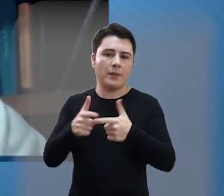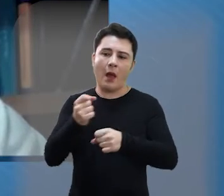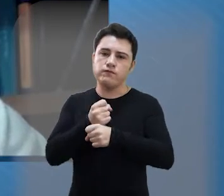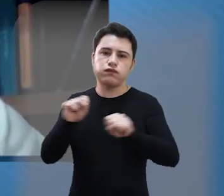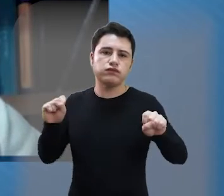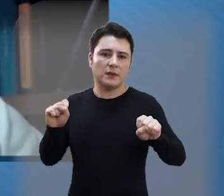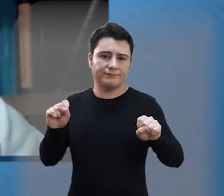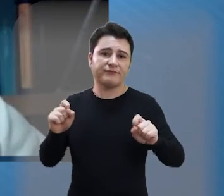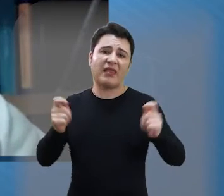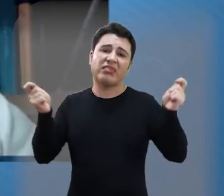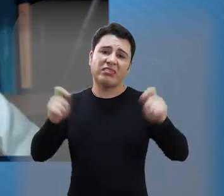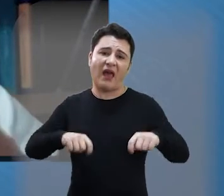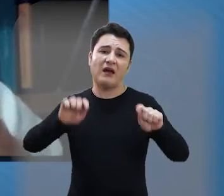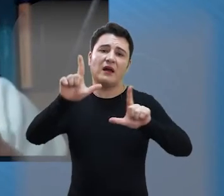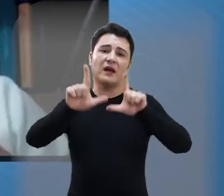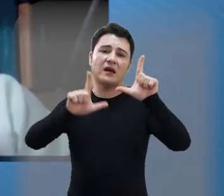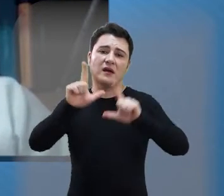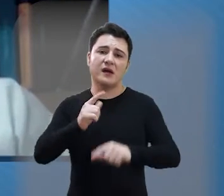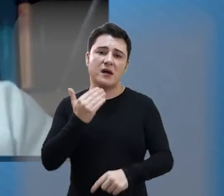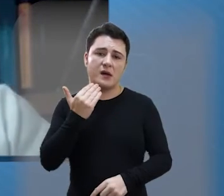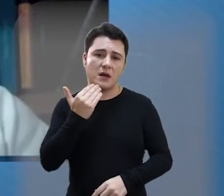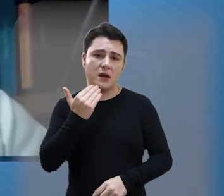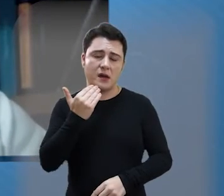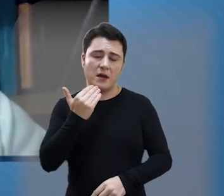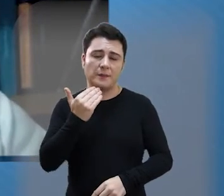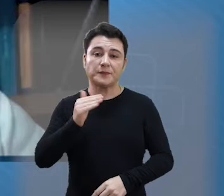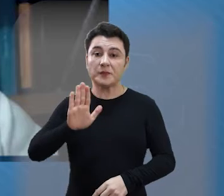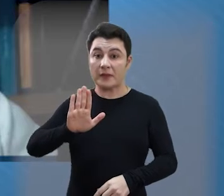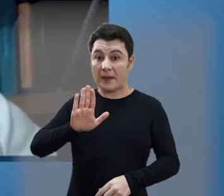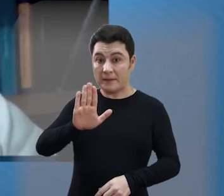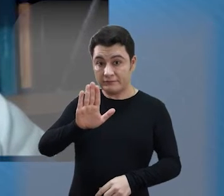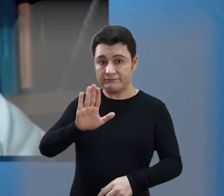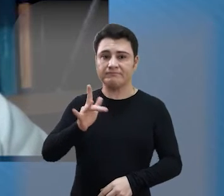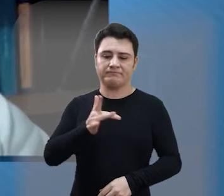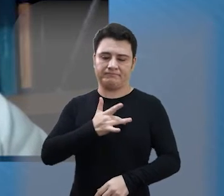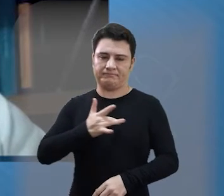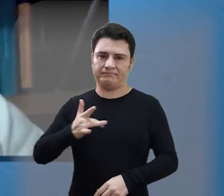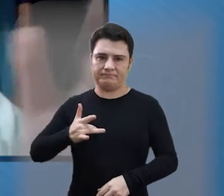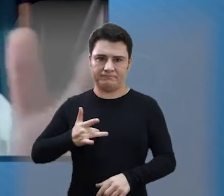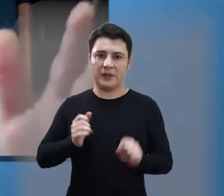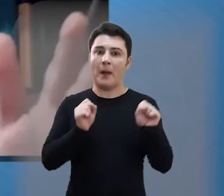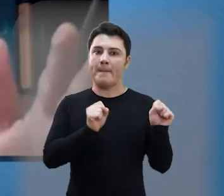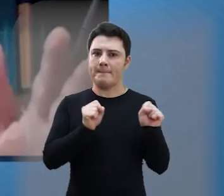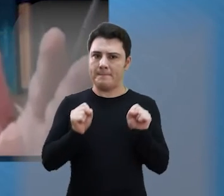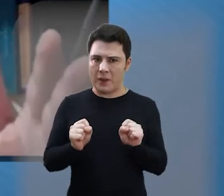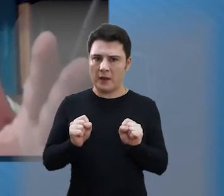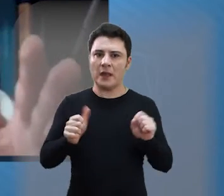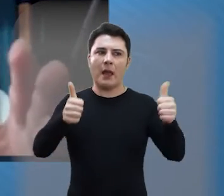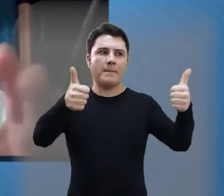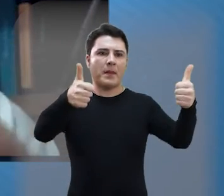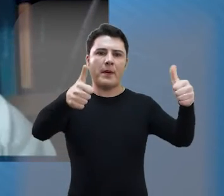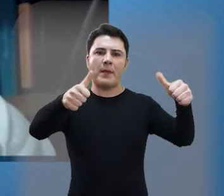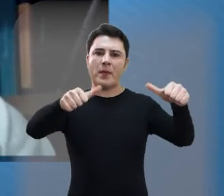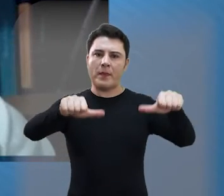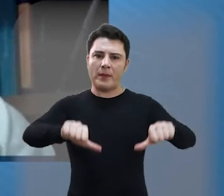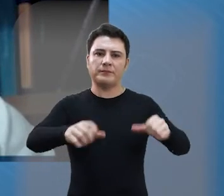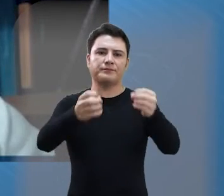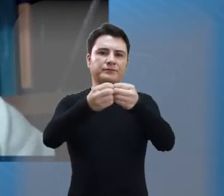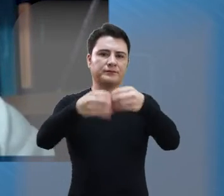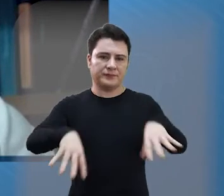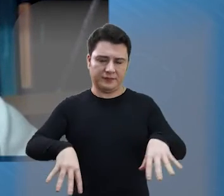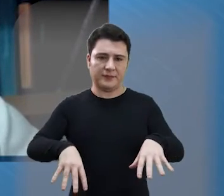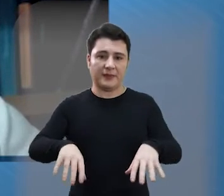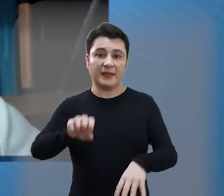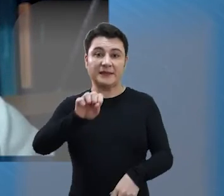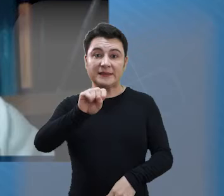televisão dela e existe uma chance enorme de dar errado, ela só vai perder a televisão. Mas no caso